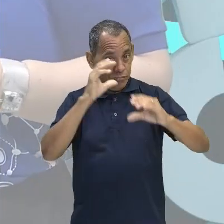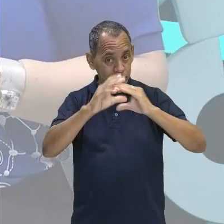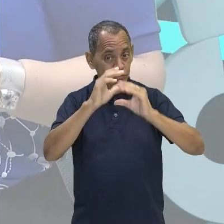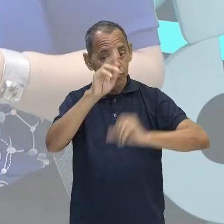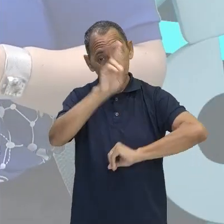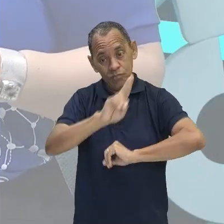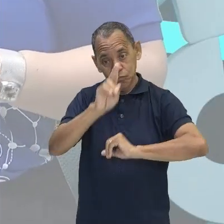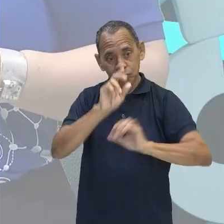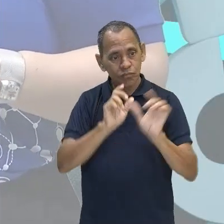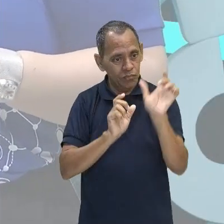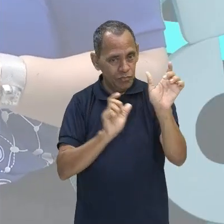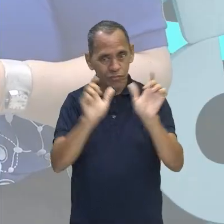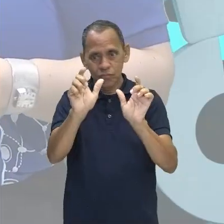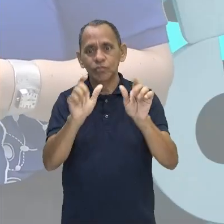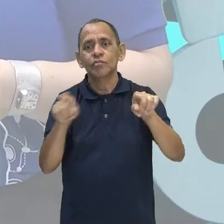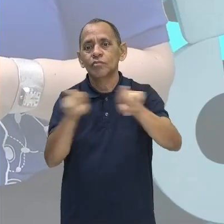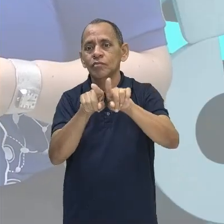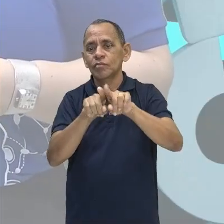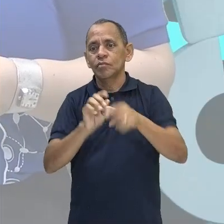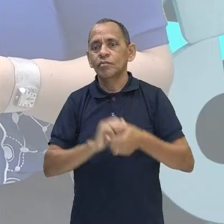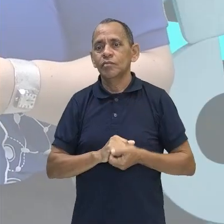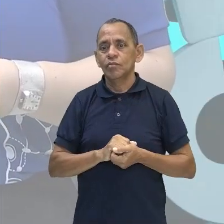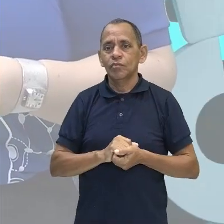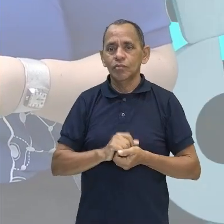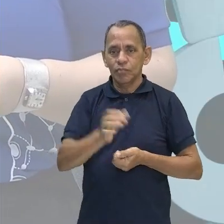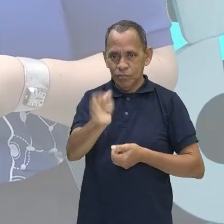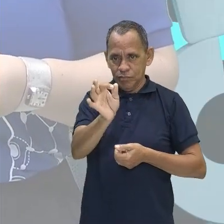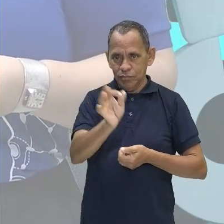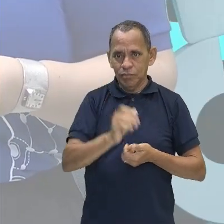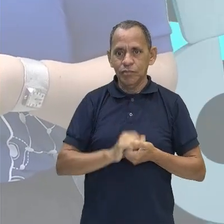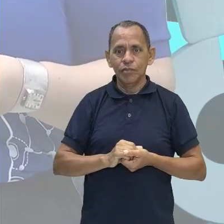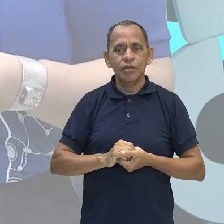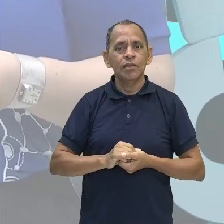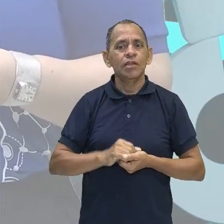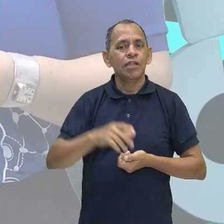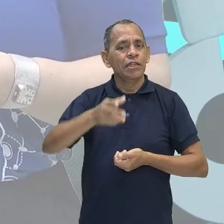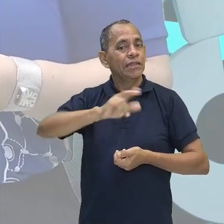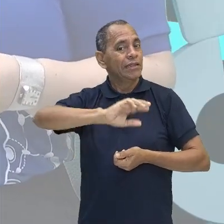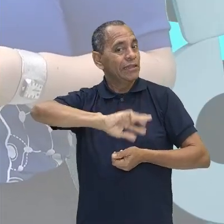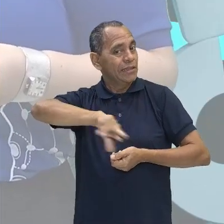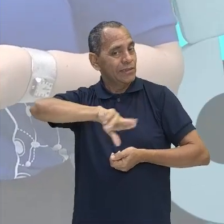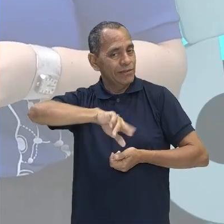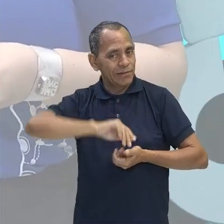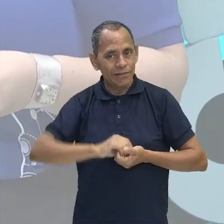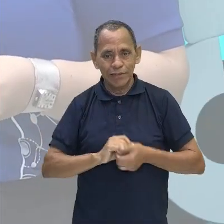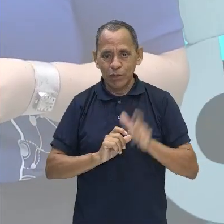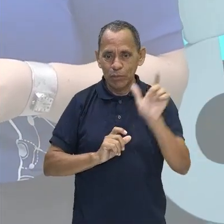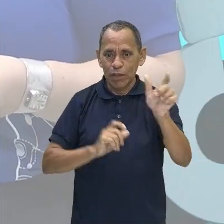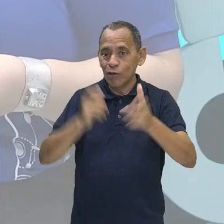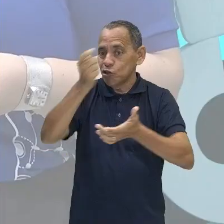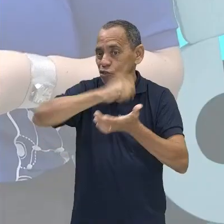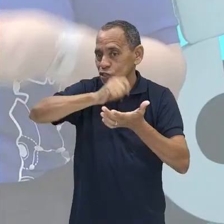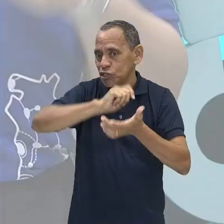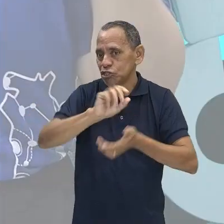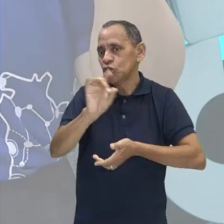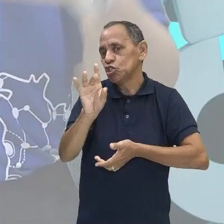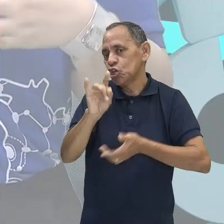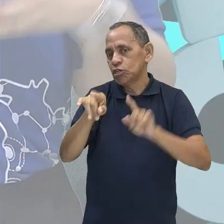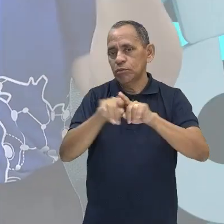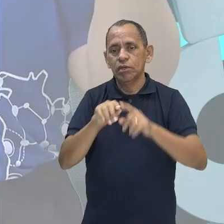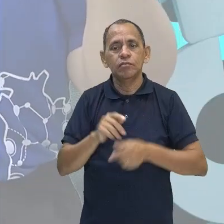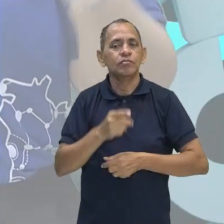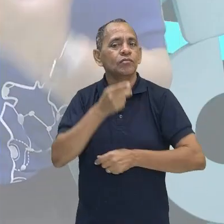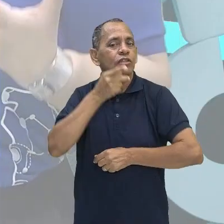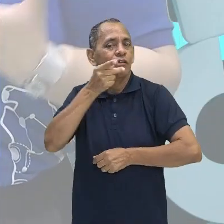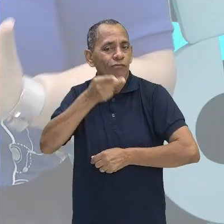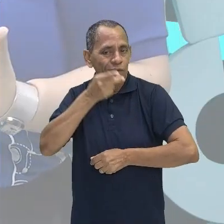utilizar palavra, certo? Não vamos pensar que é apenas a palavra escrita, tá, gente? A linguagem falada